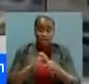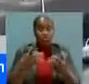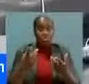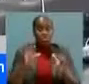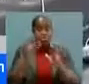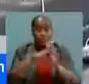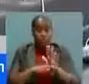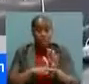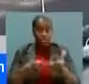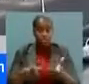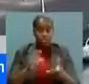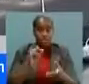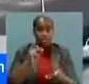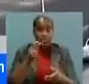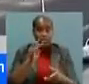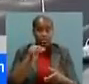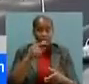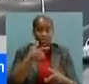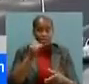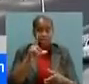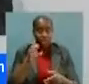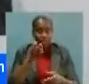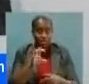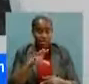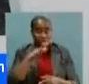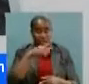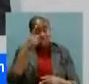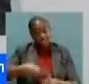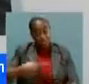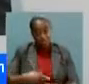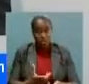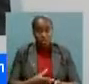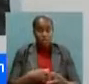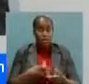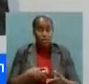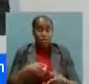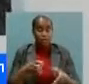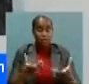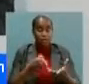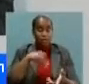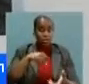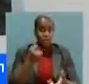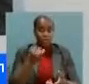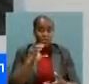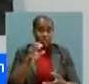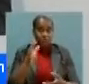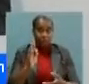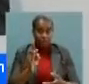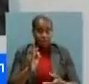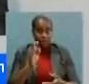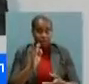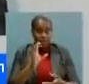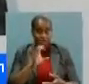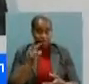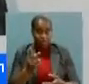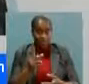de austeridade para o país, exige a oposição. O FMI, no seu último relatório sobre Cabo Verde, chamou a